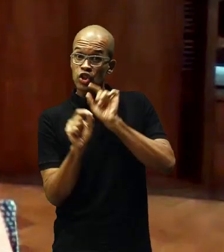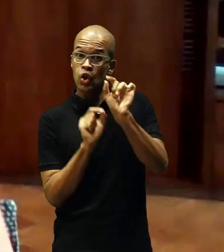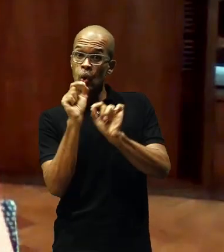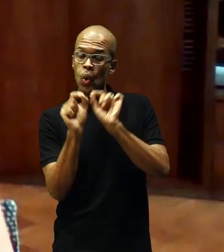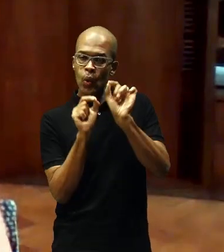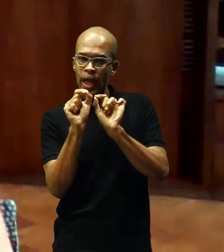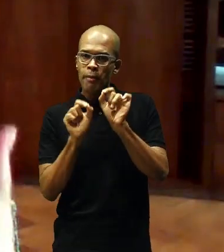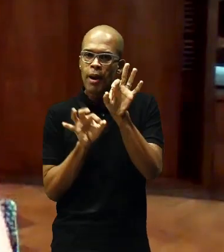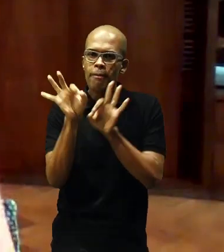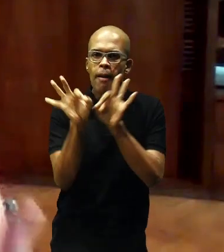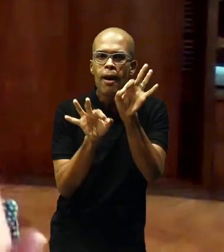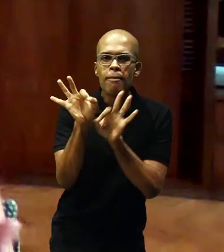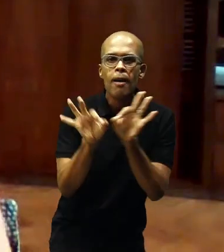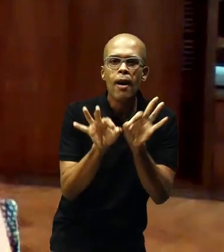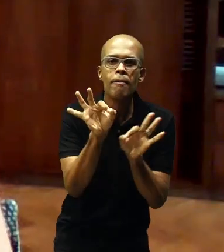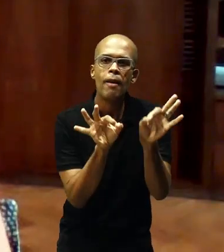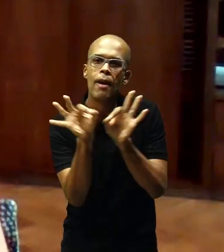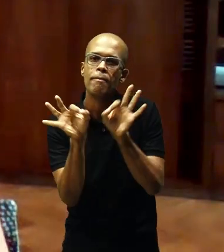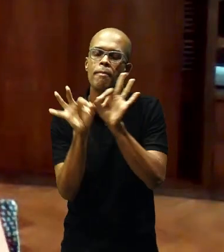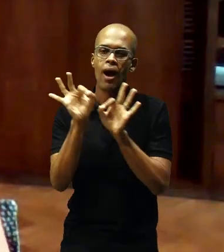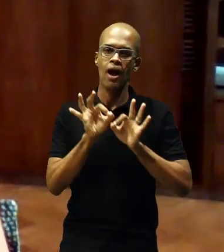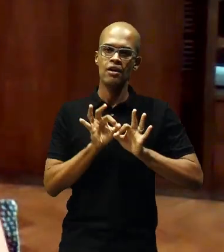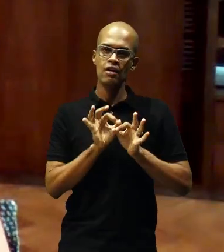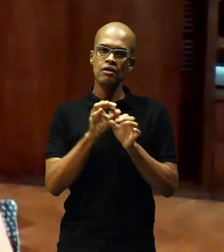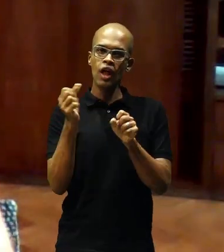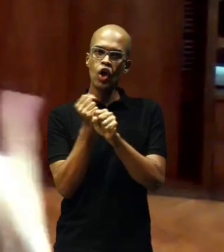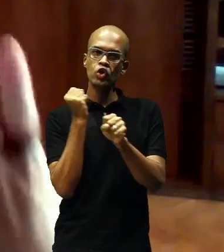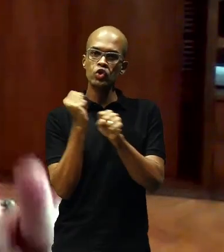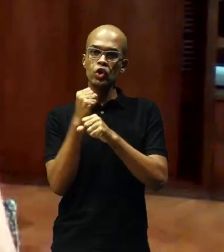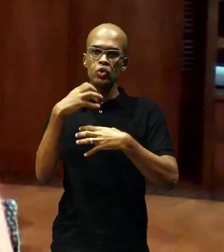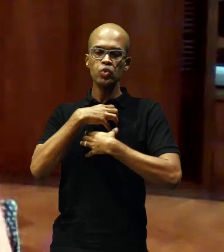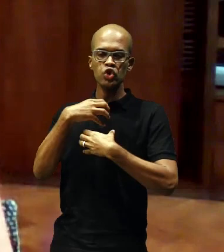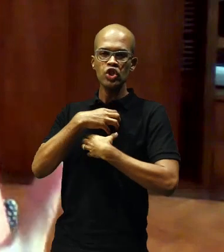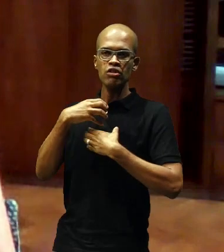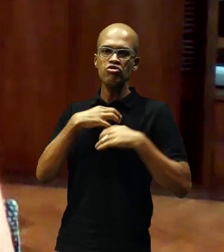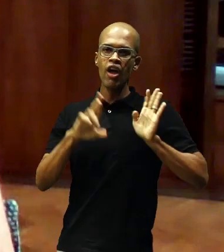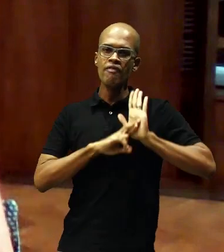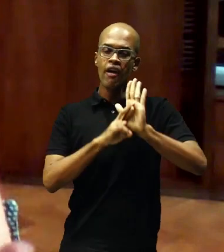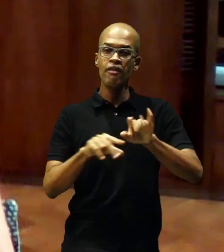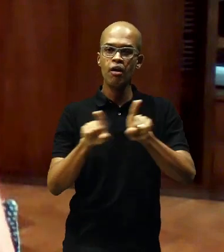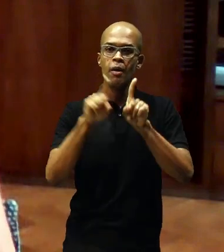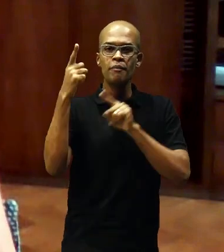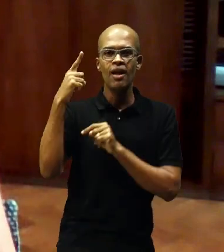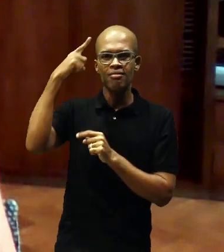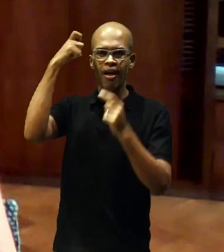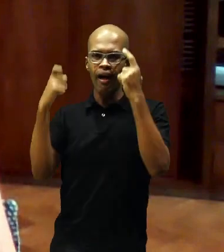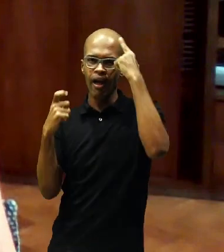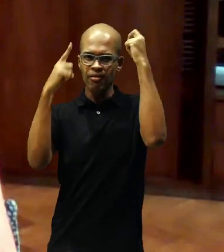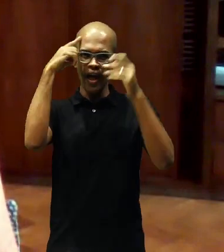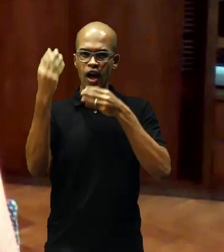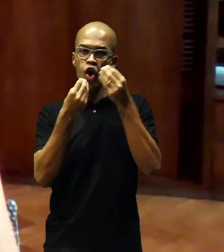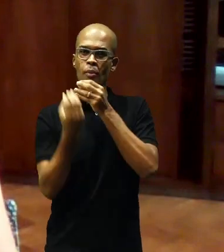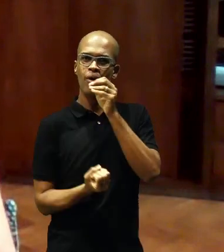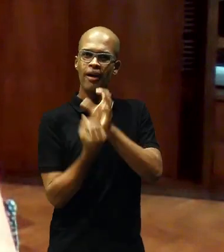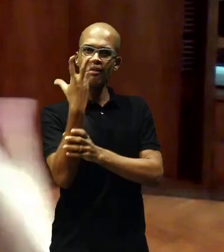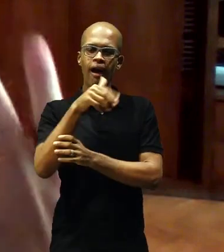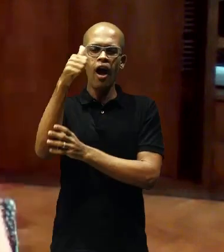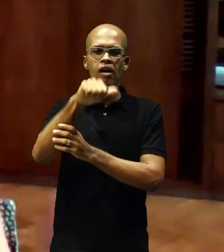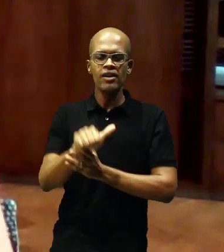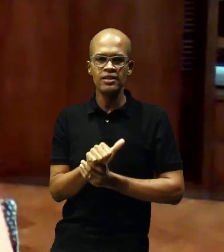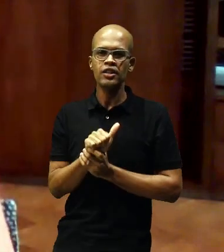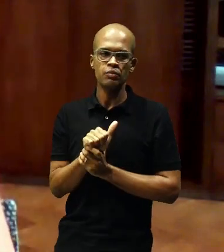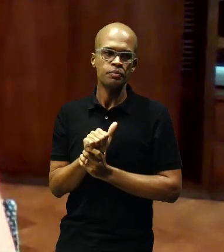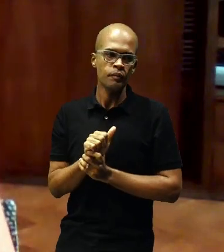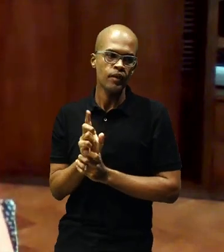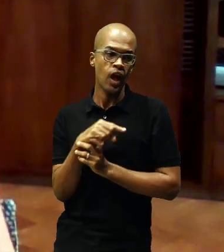a organização parceira na construção do termo de referência e na ideia de desenho da avaliação. Então, a